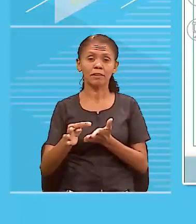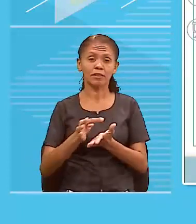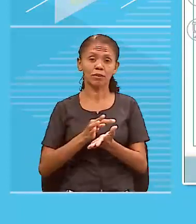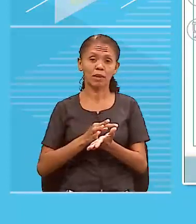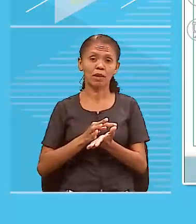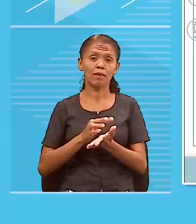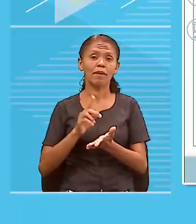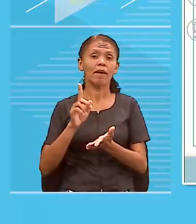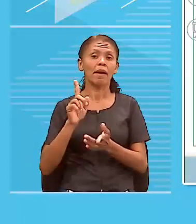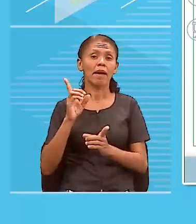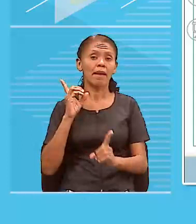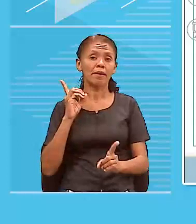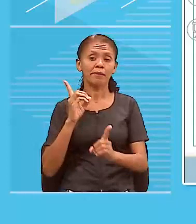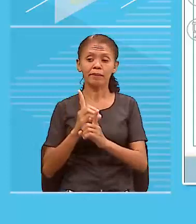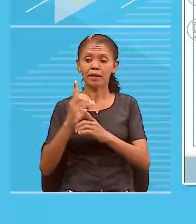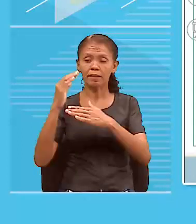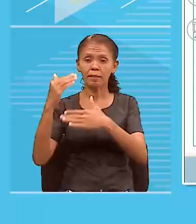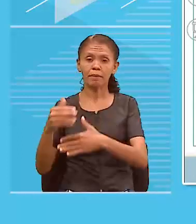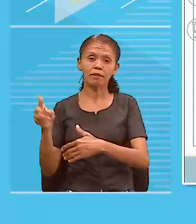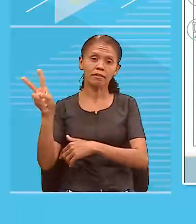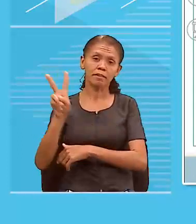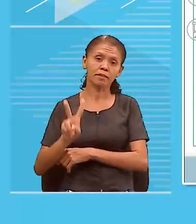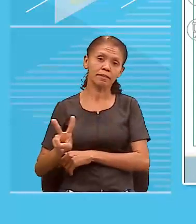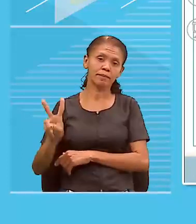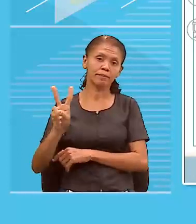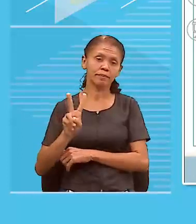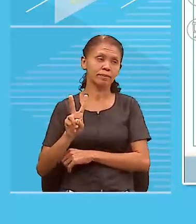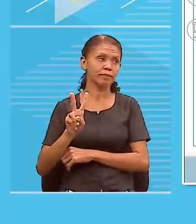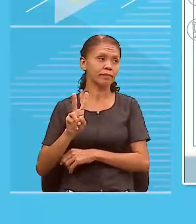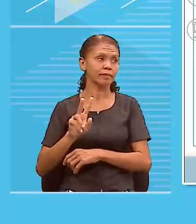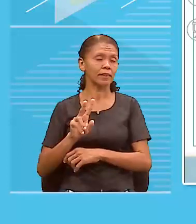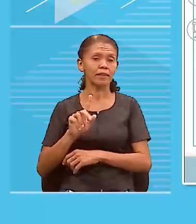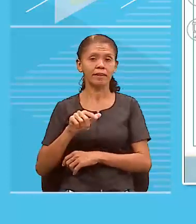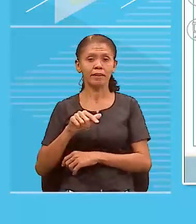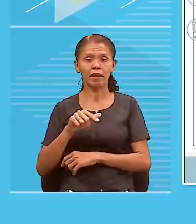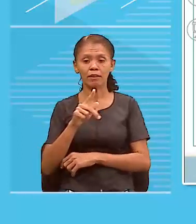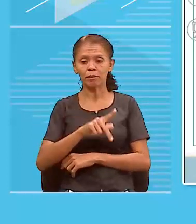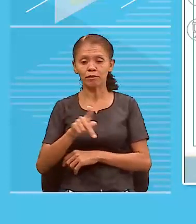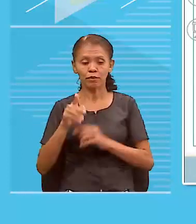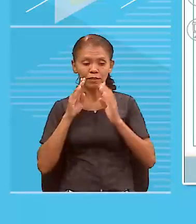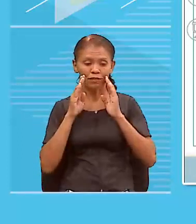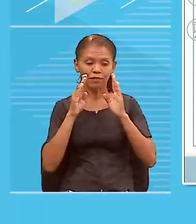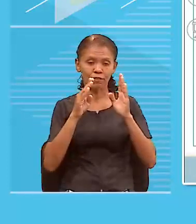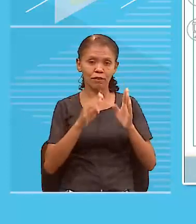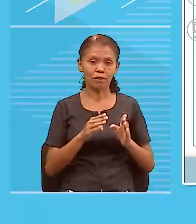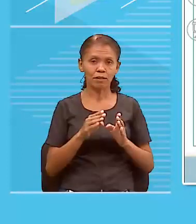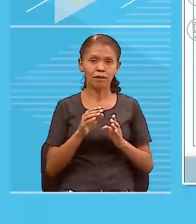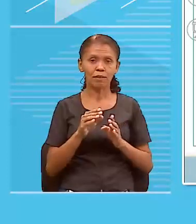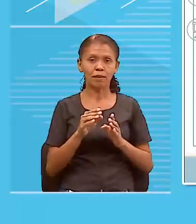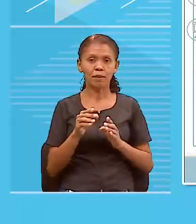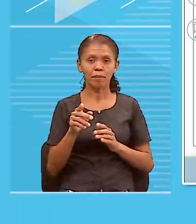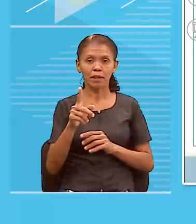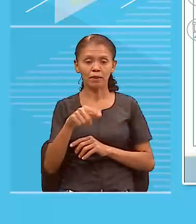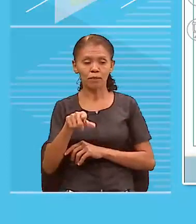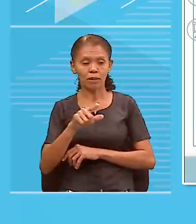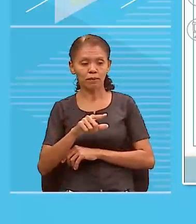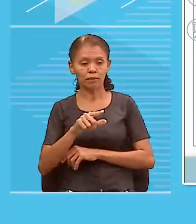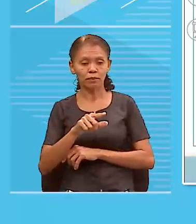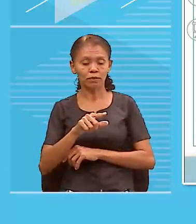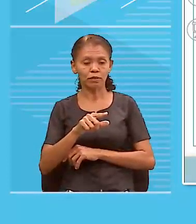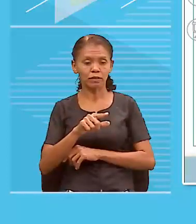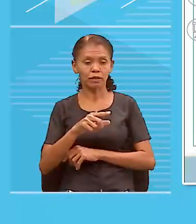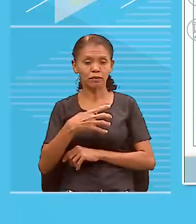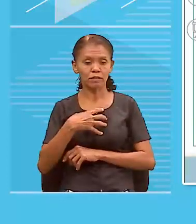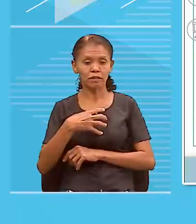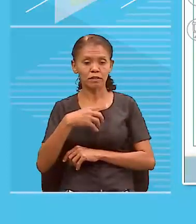e tem aqueles outros de menor incidência que nós focamos Porque caso vem aparecer você não fica a ver navios né E nós